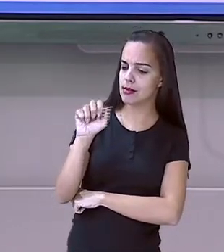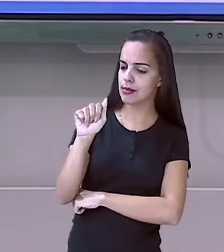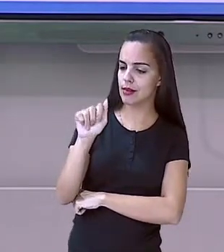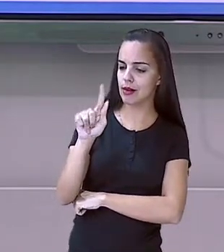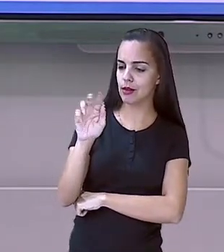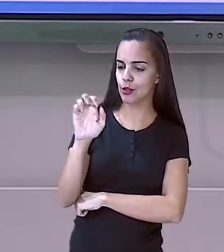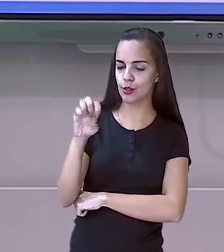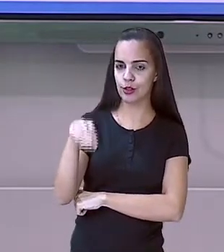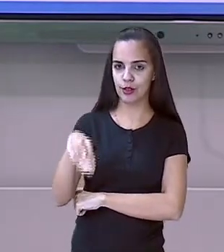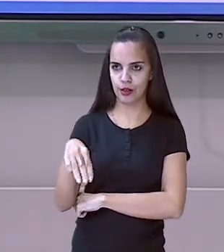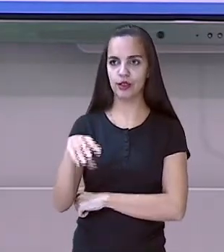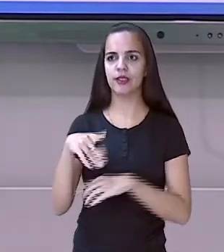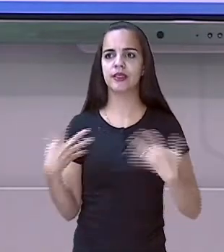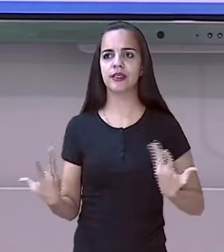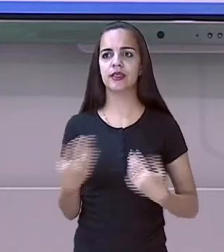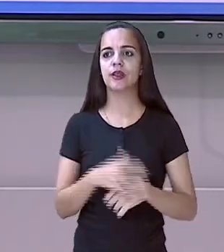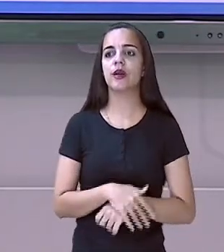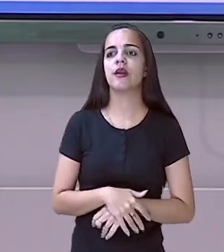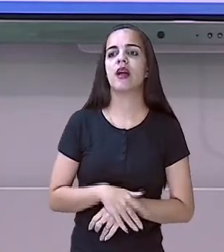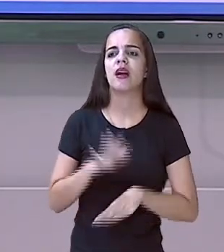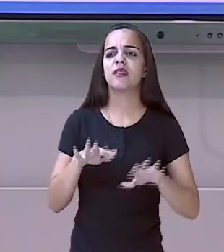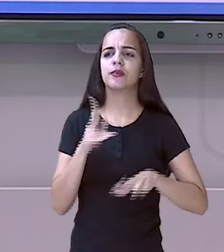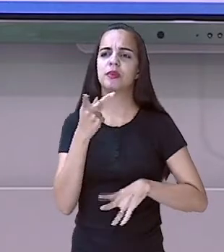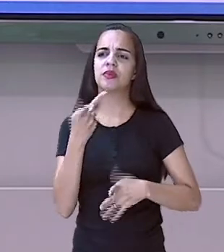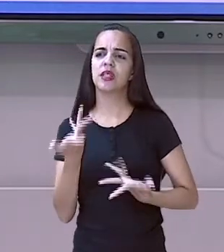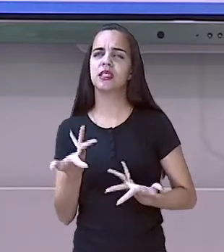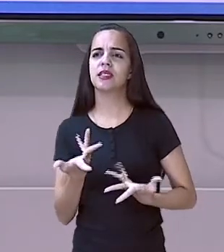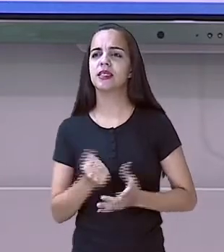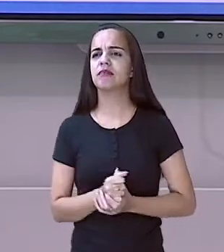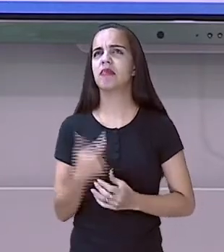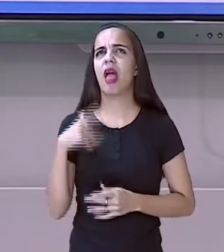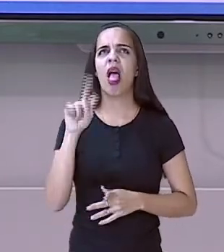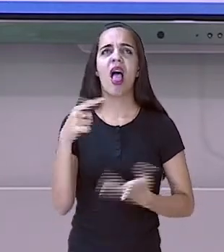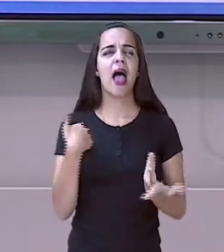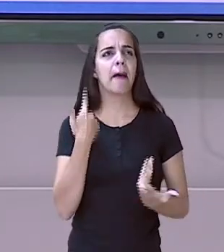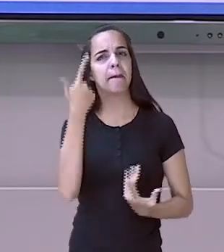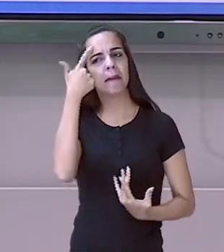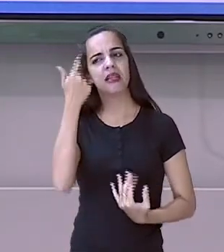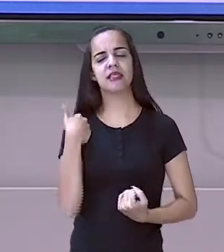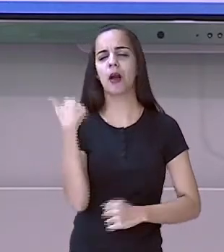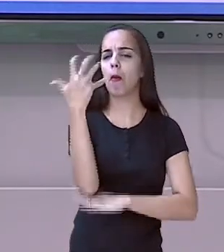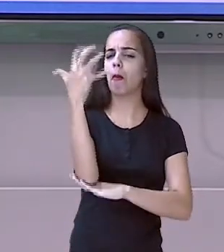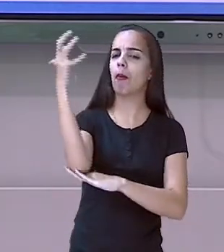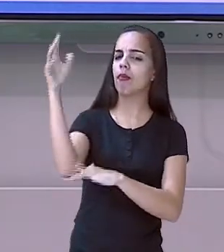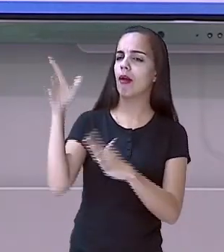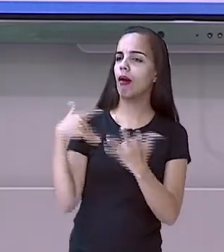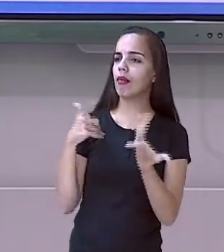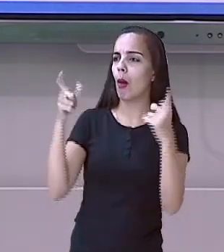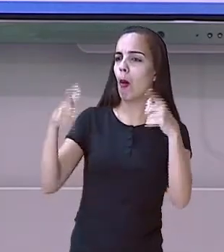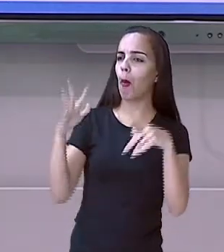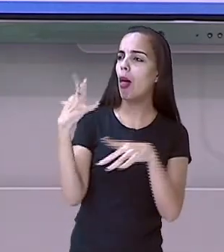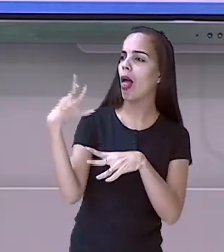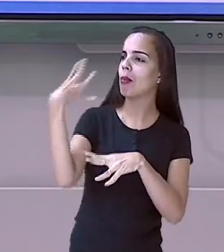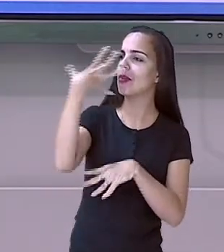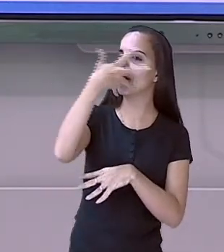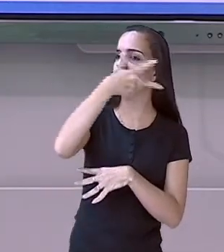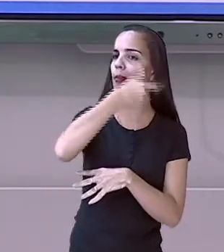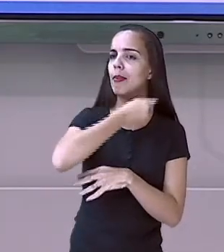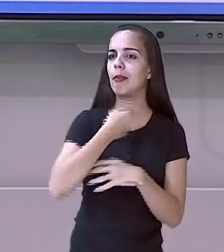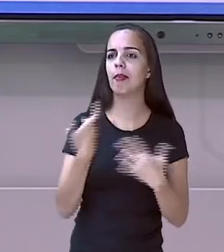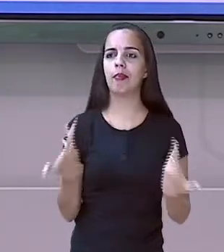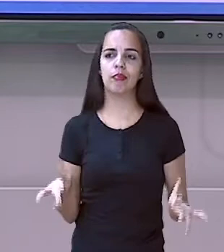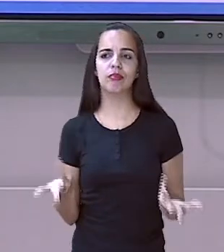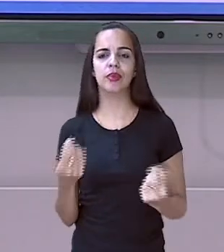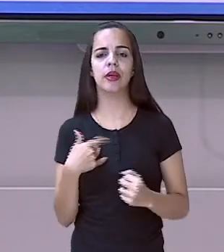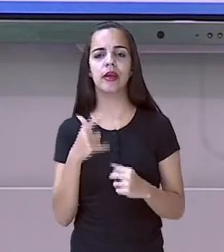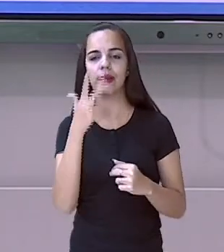paisagem, sempre vem à nossa cabeça assim, uma imagem muito bonita, uma imagem muito bacana, mas será que é só